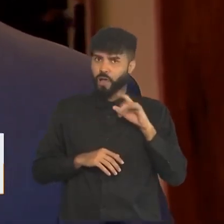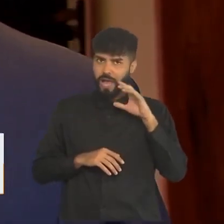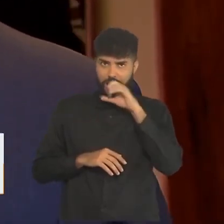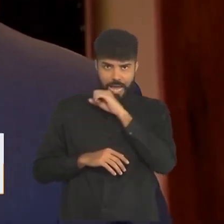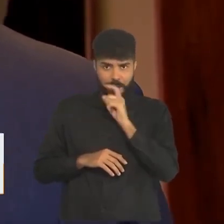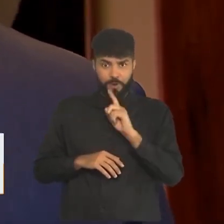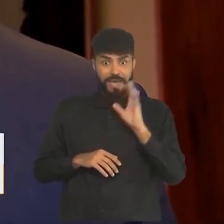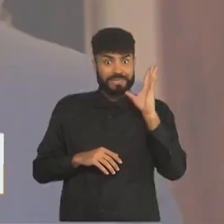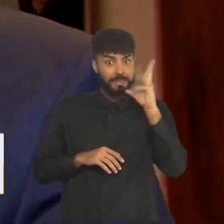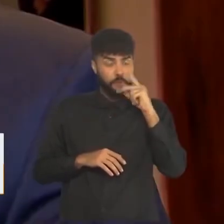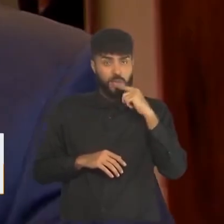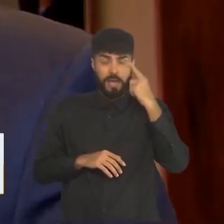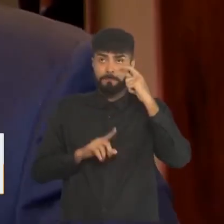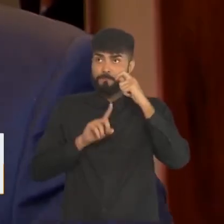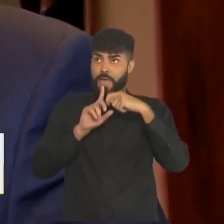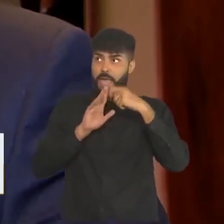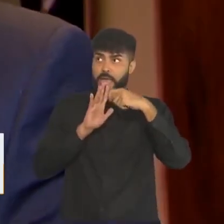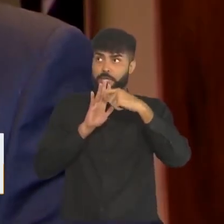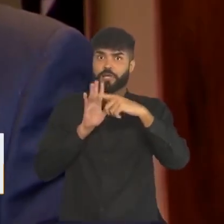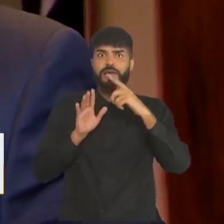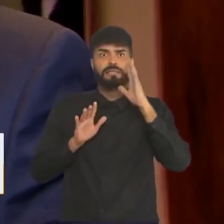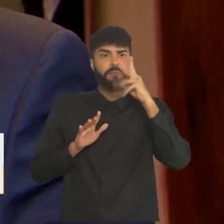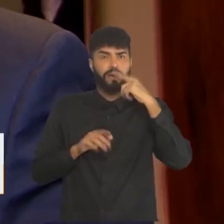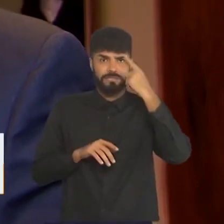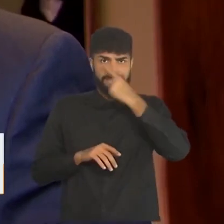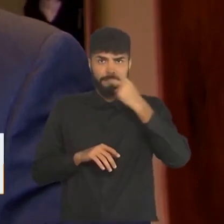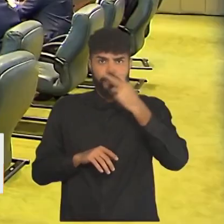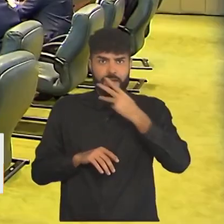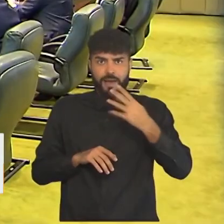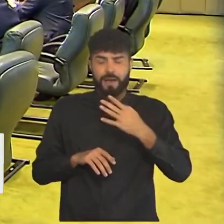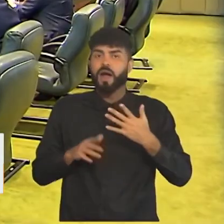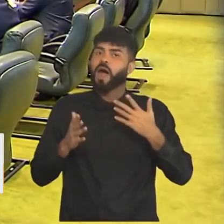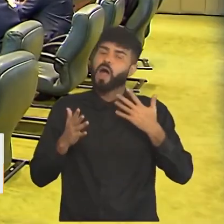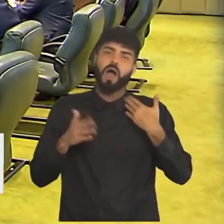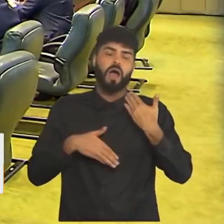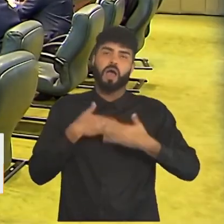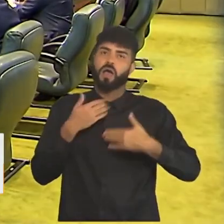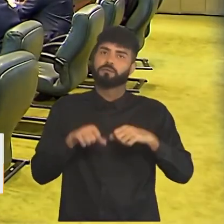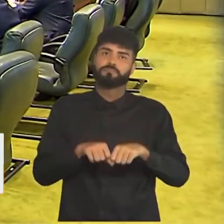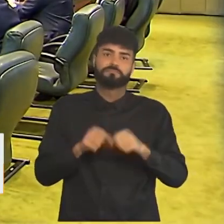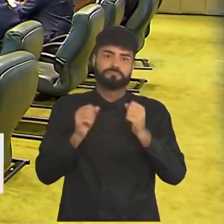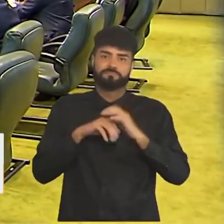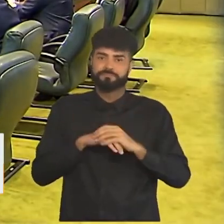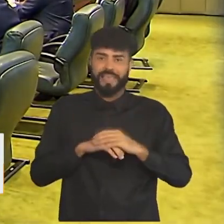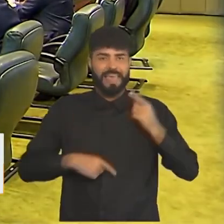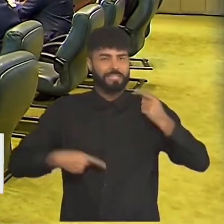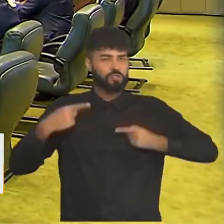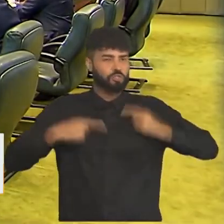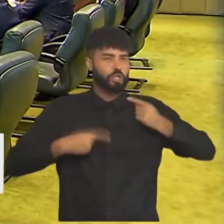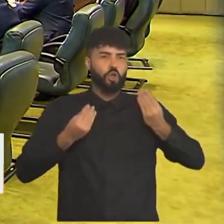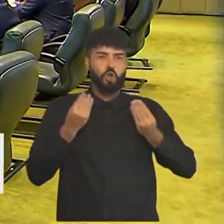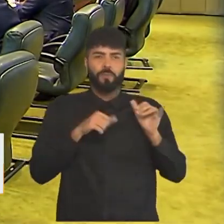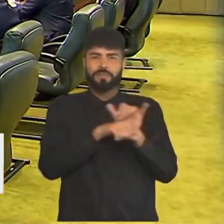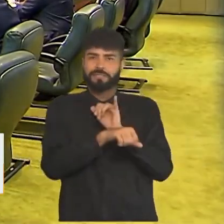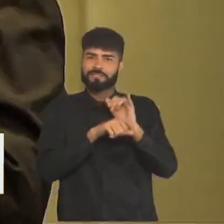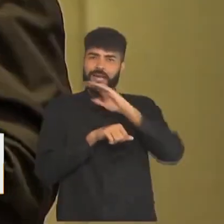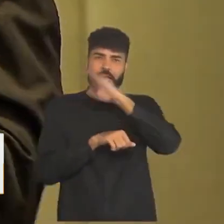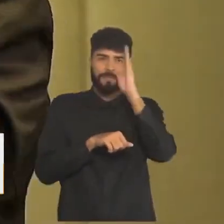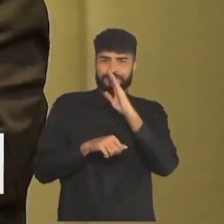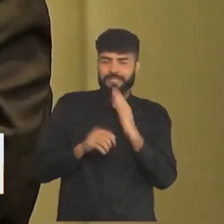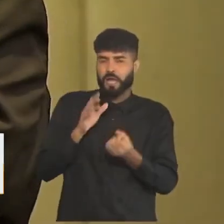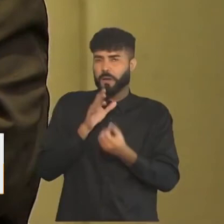meses, semanas, e que aí acabou sendo um efeito dominó. Para discutir estratégias brasileiras para o aumento de produção